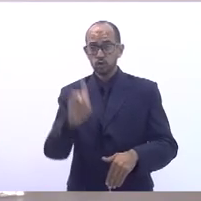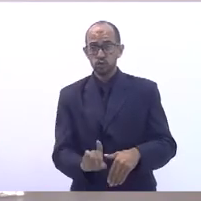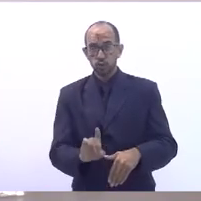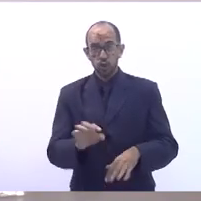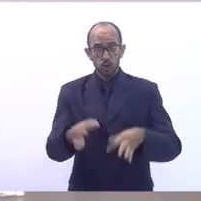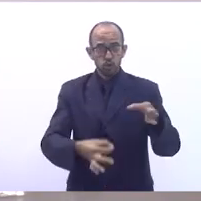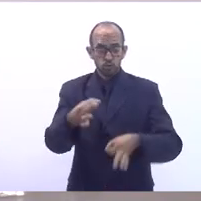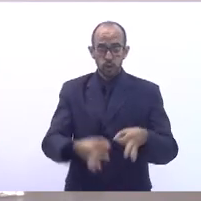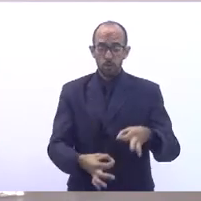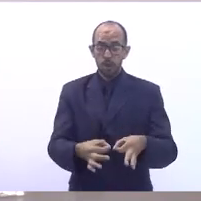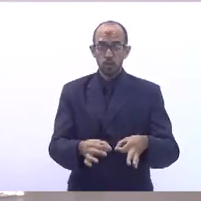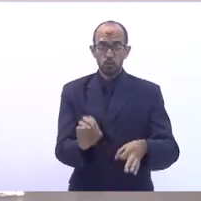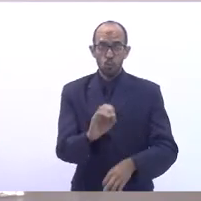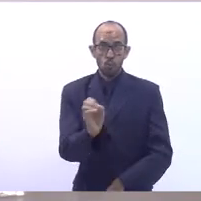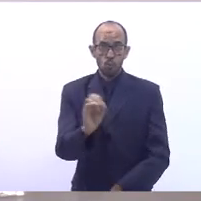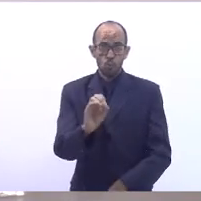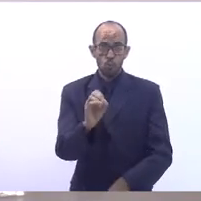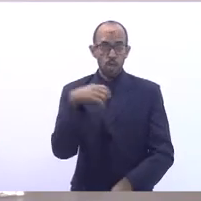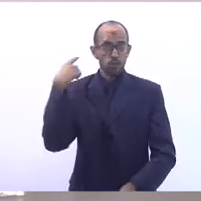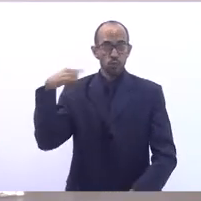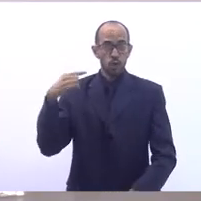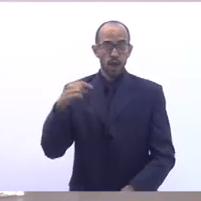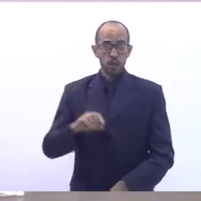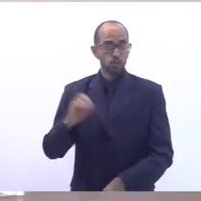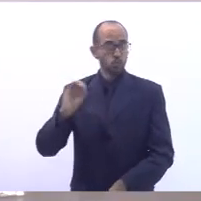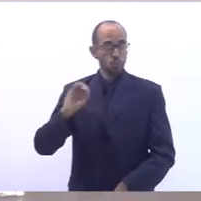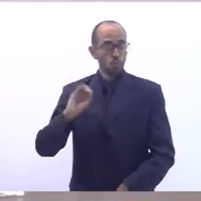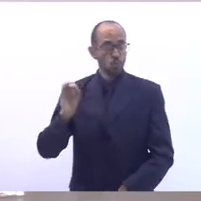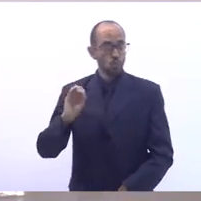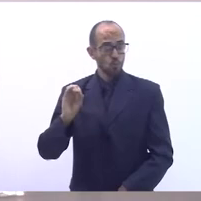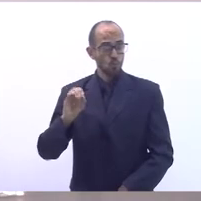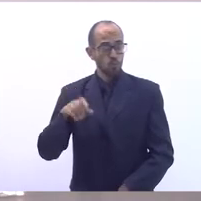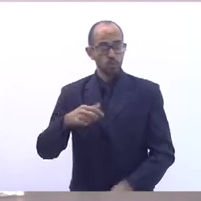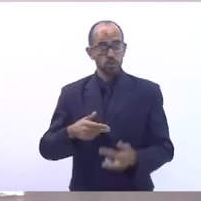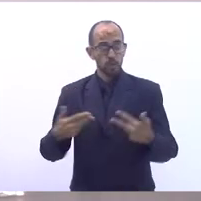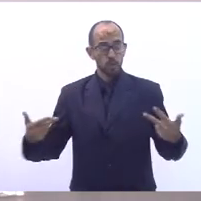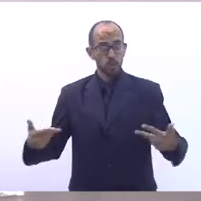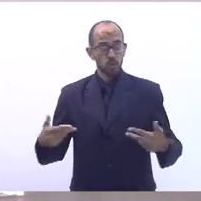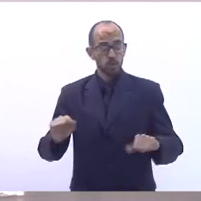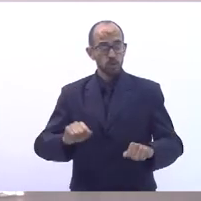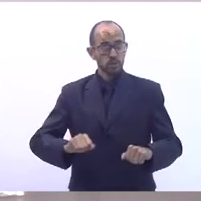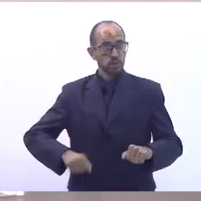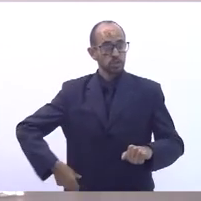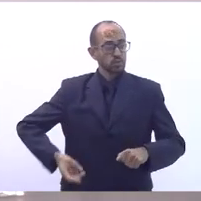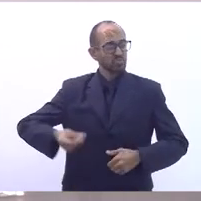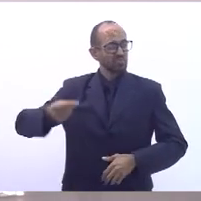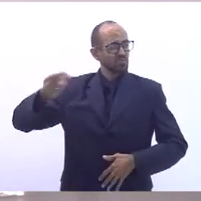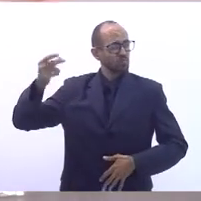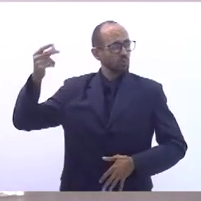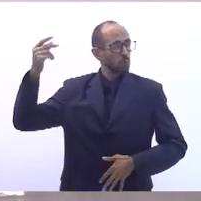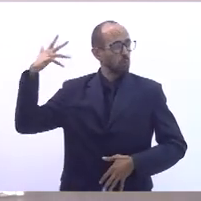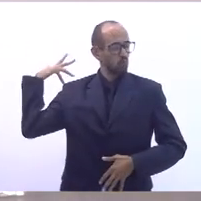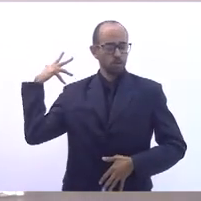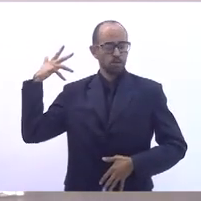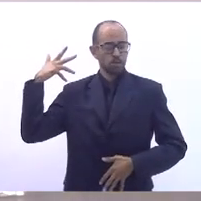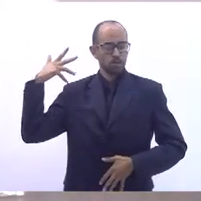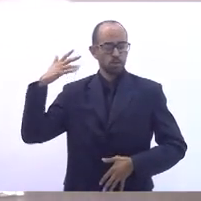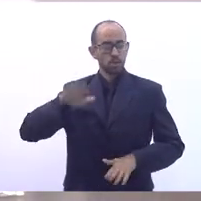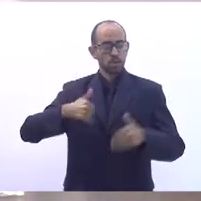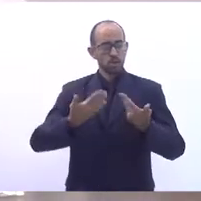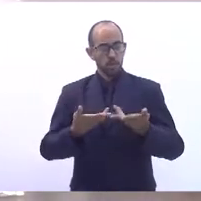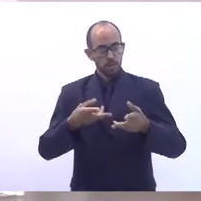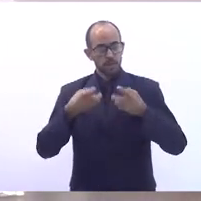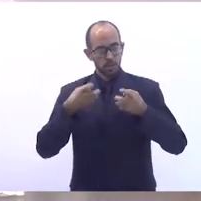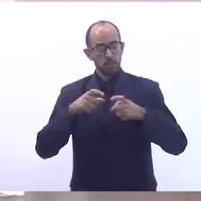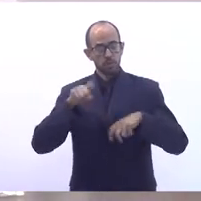julgamento advogado isso é coisa de guarda pretoriana né então vejam